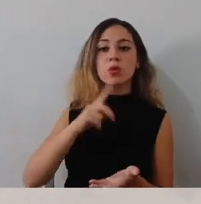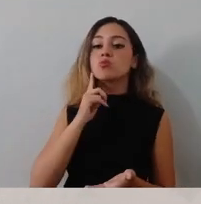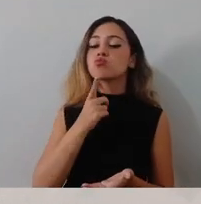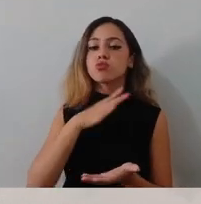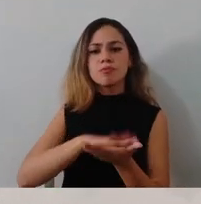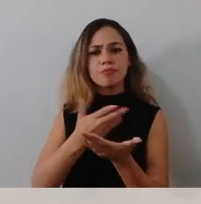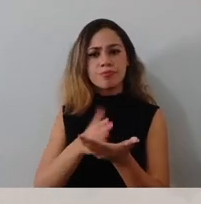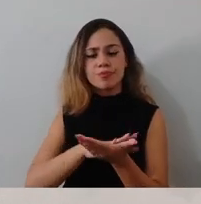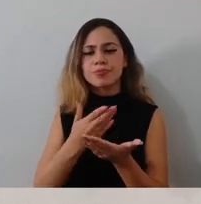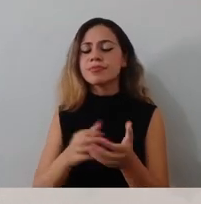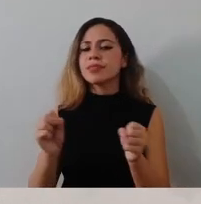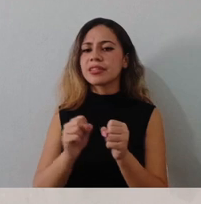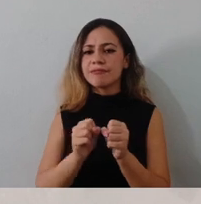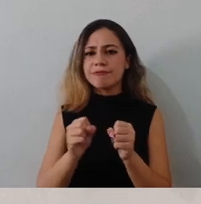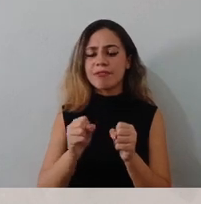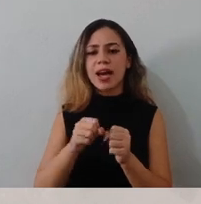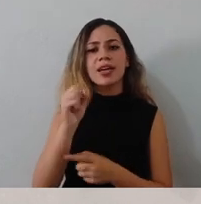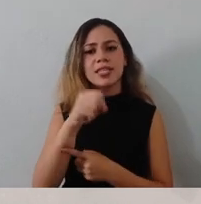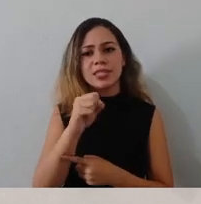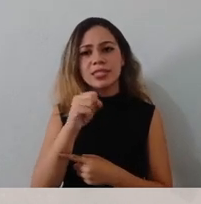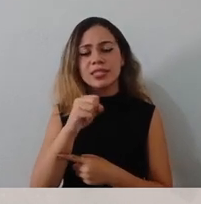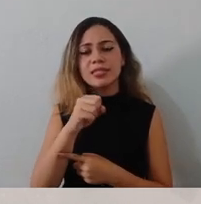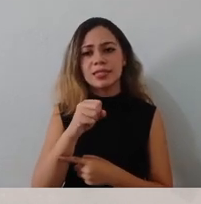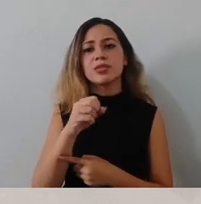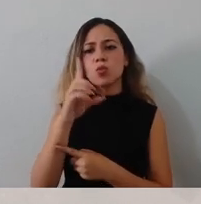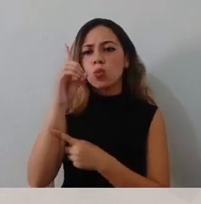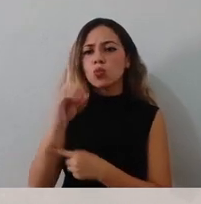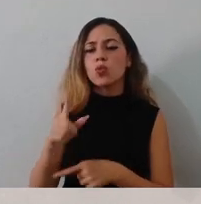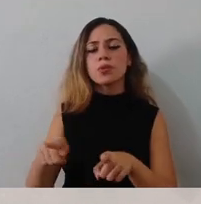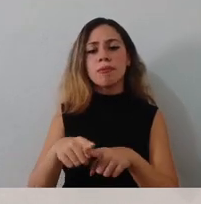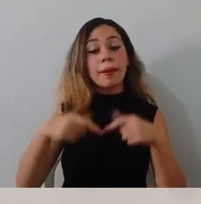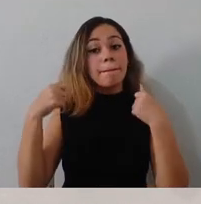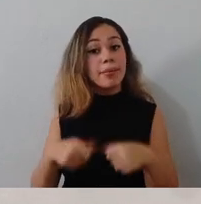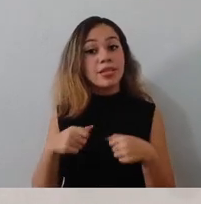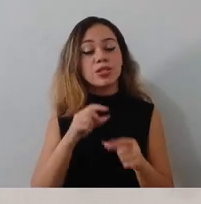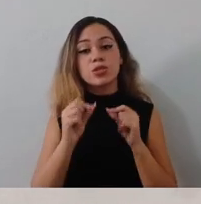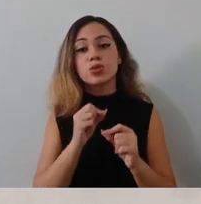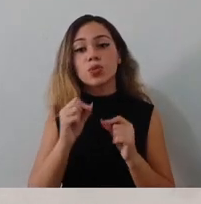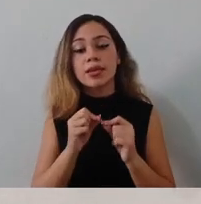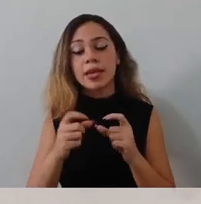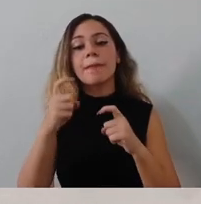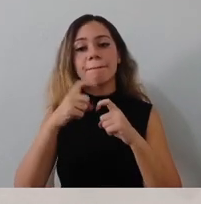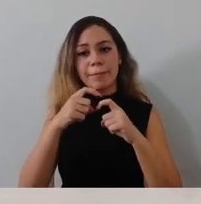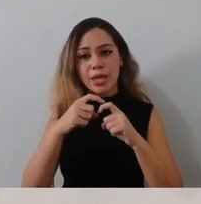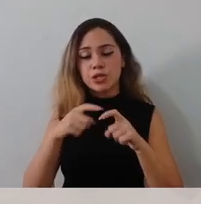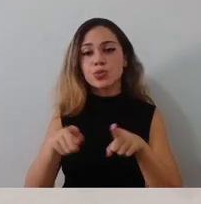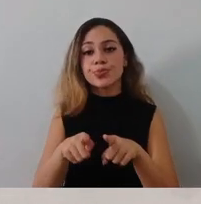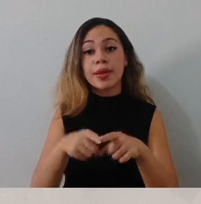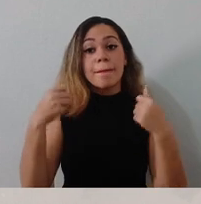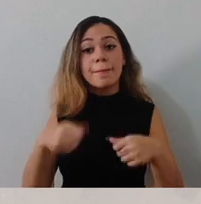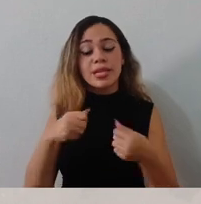que são intérpretes, engenheiros, pedagogos, doutores. Eles precisam deste